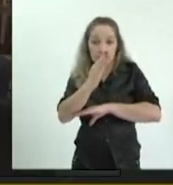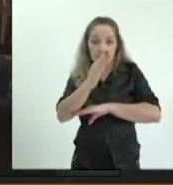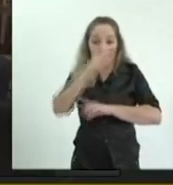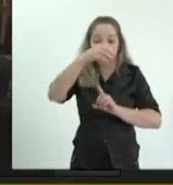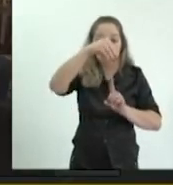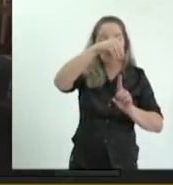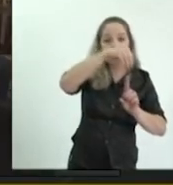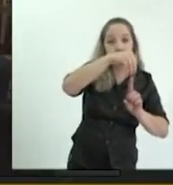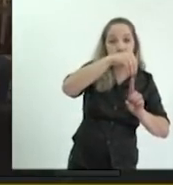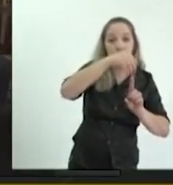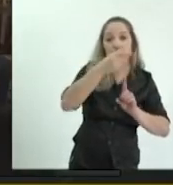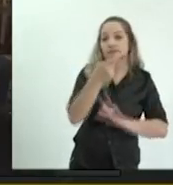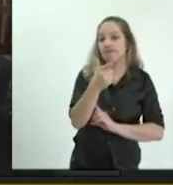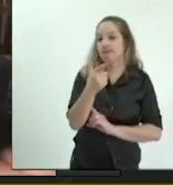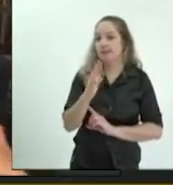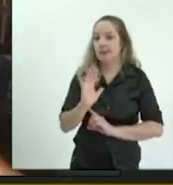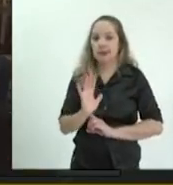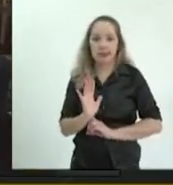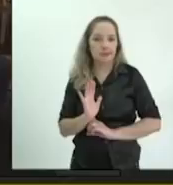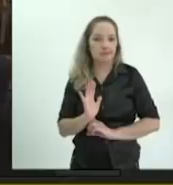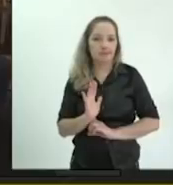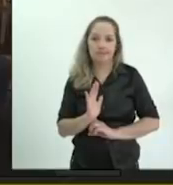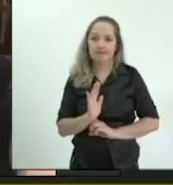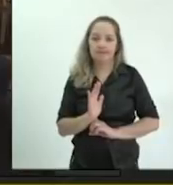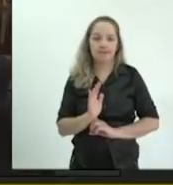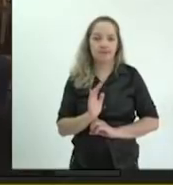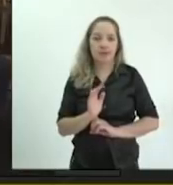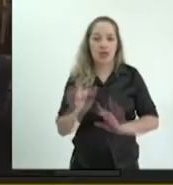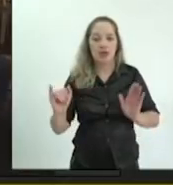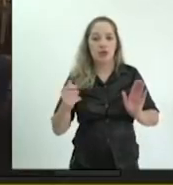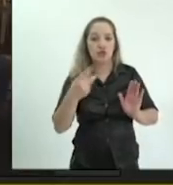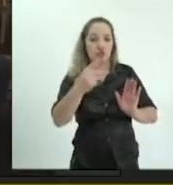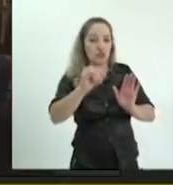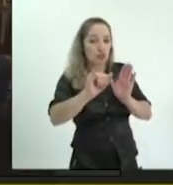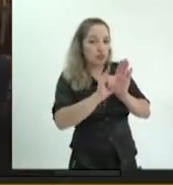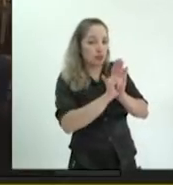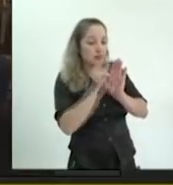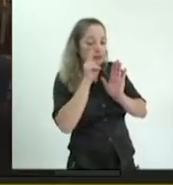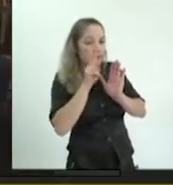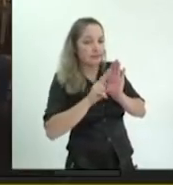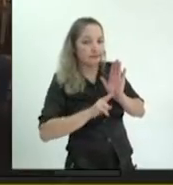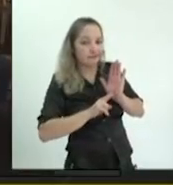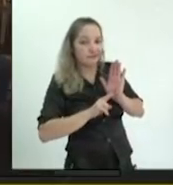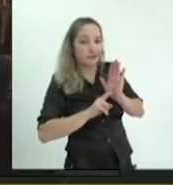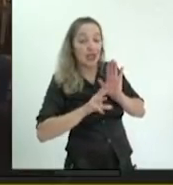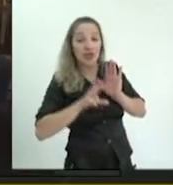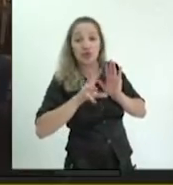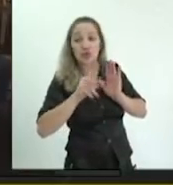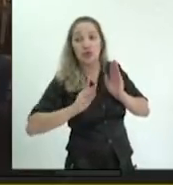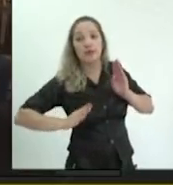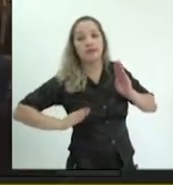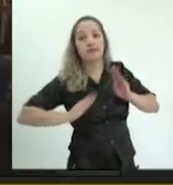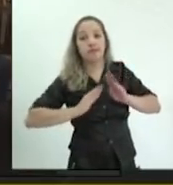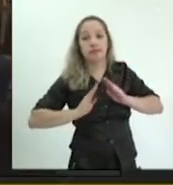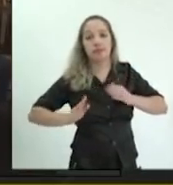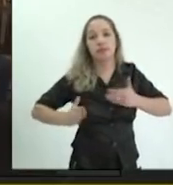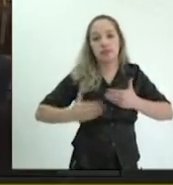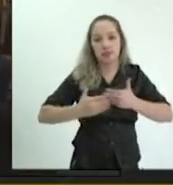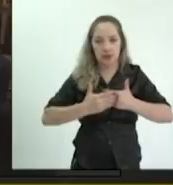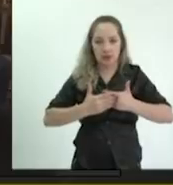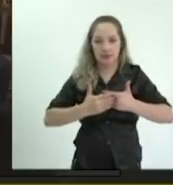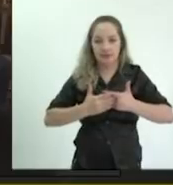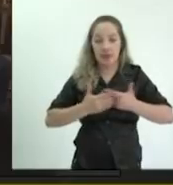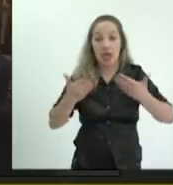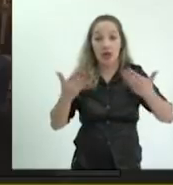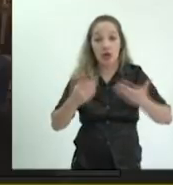olham a tua identidade, até essa fronteira está fechada. Mas o que a gente pode ver agora, estou fazendo um